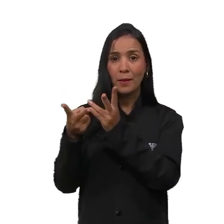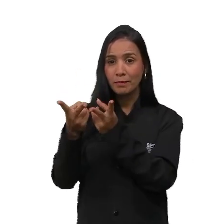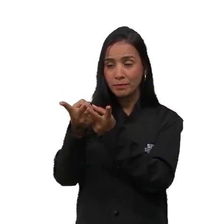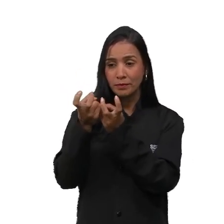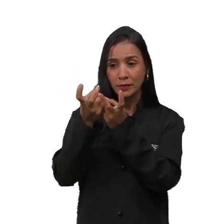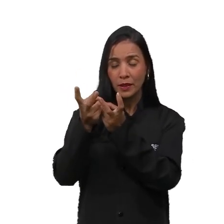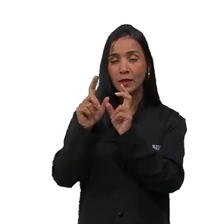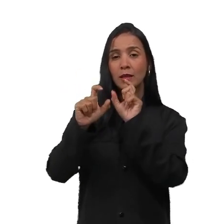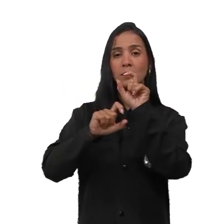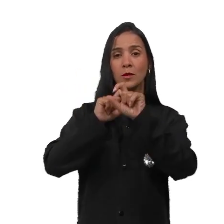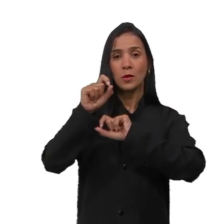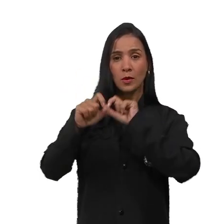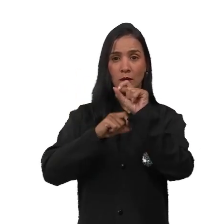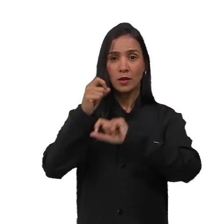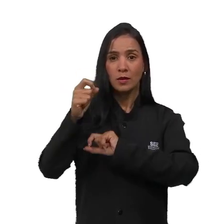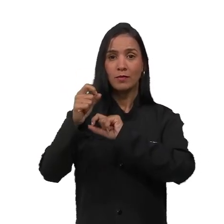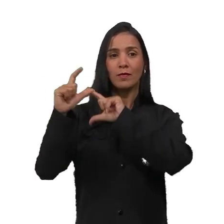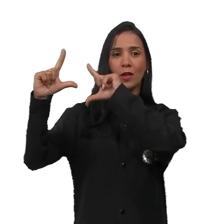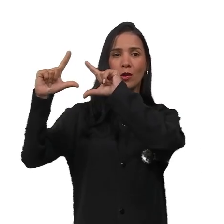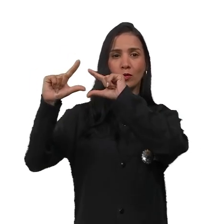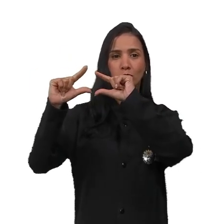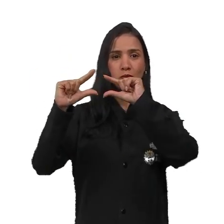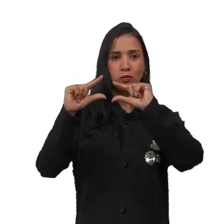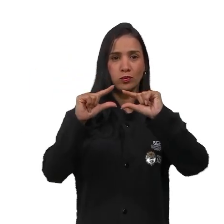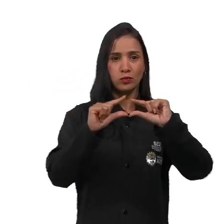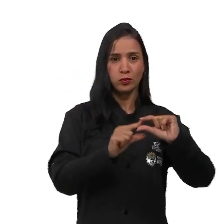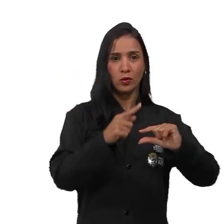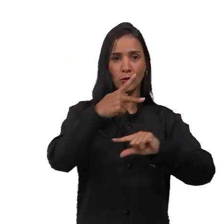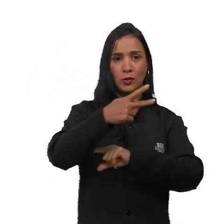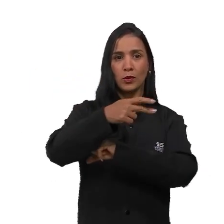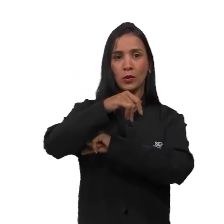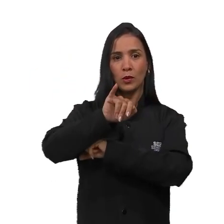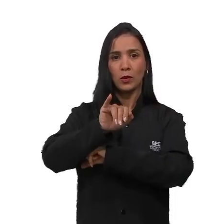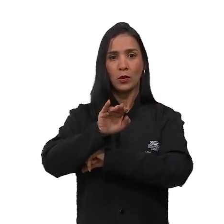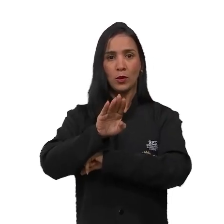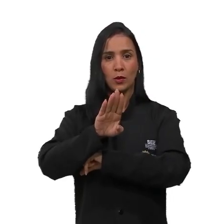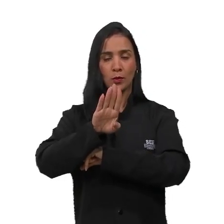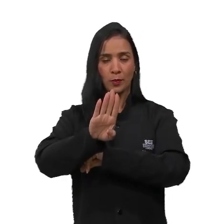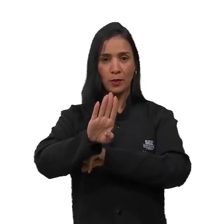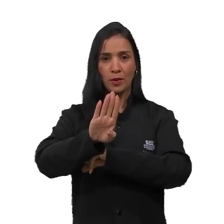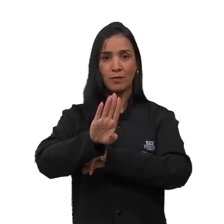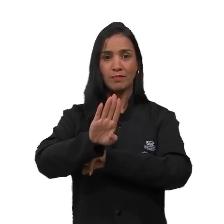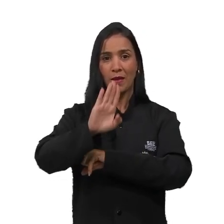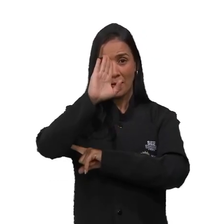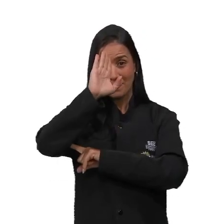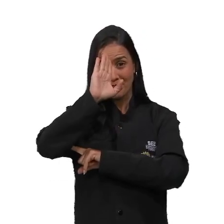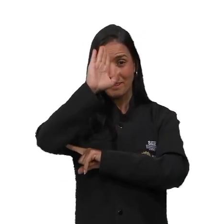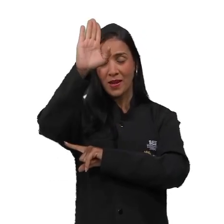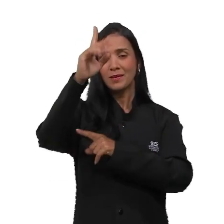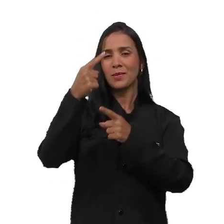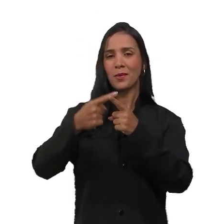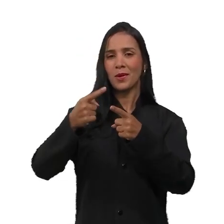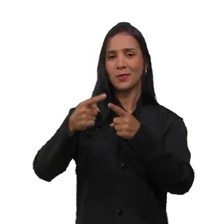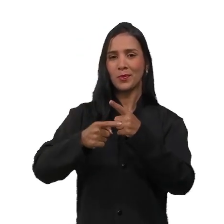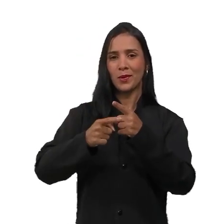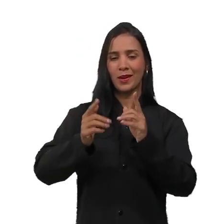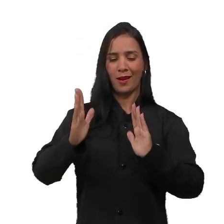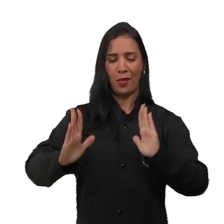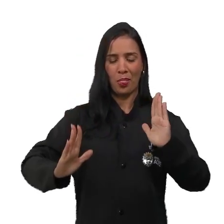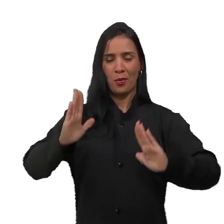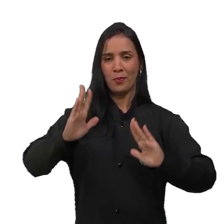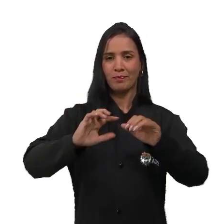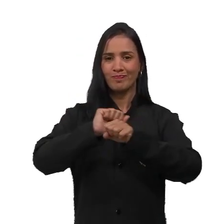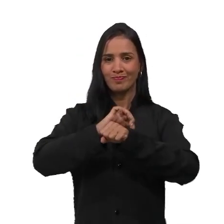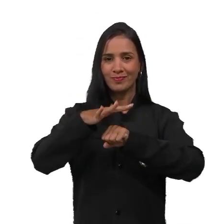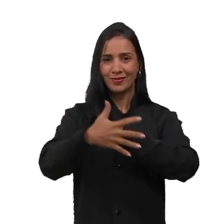ponto percentual no PIB do continente. Isso devido principalmente à pandemia da